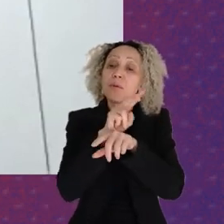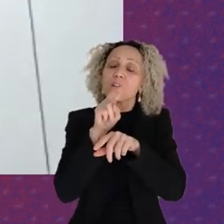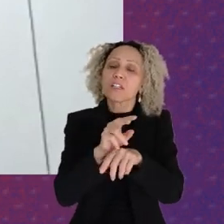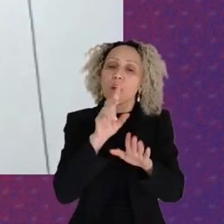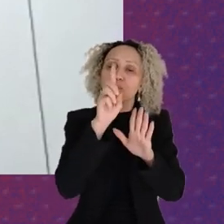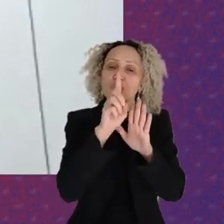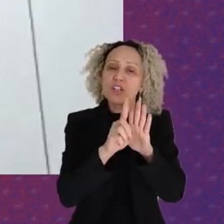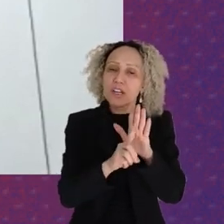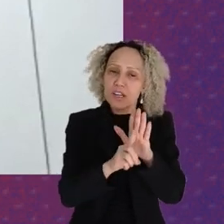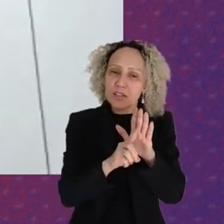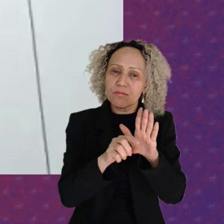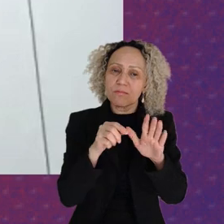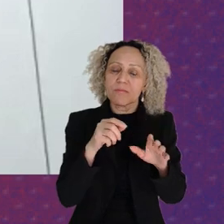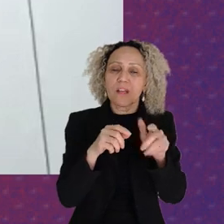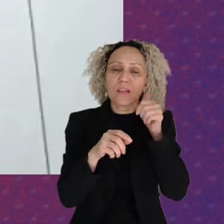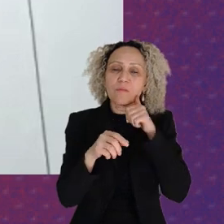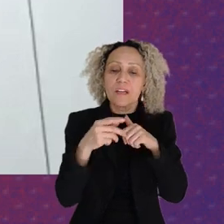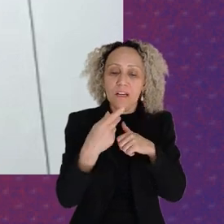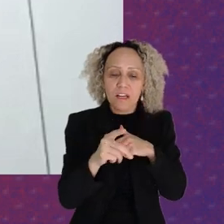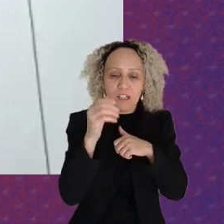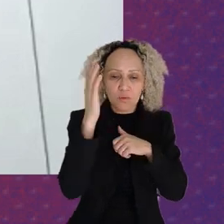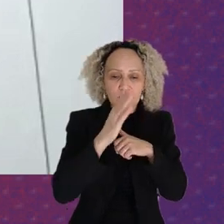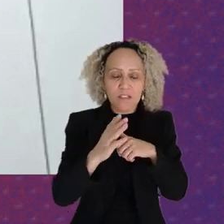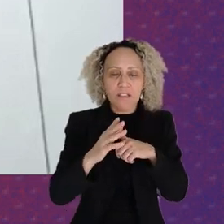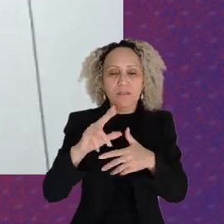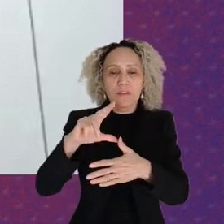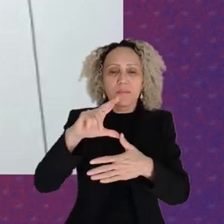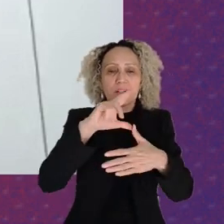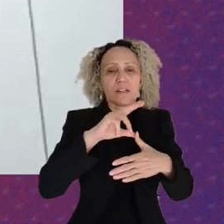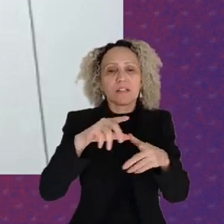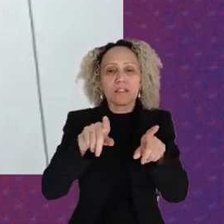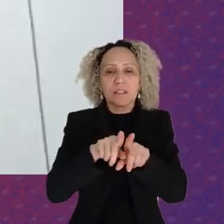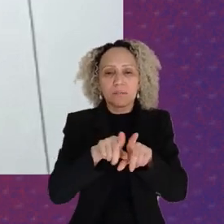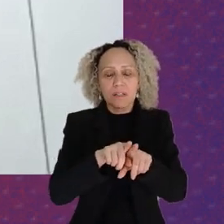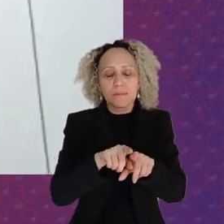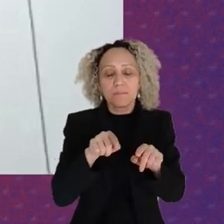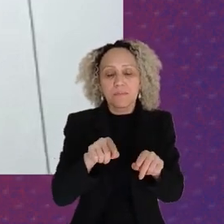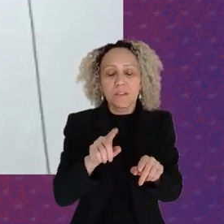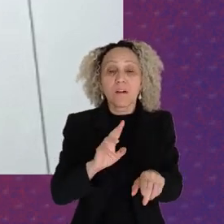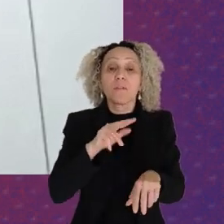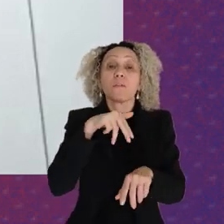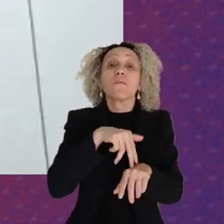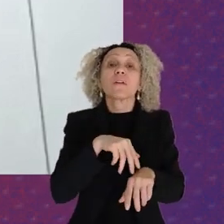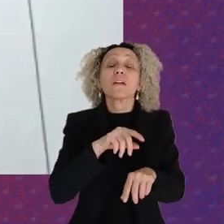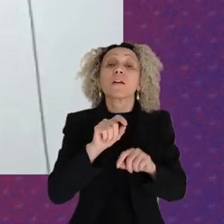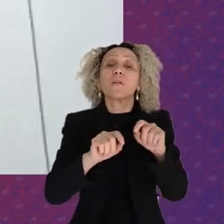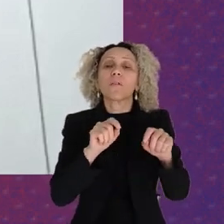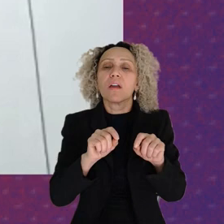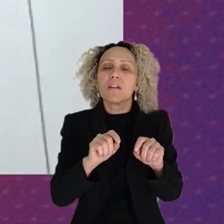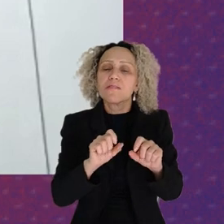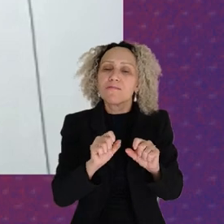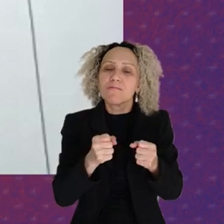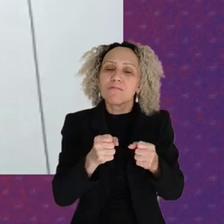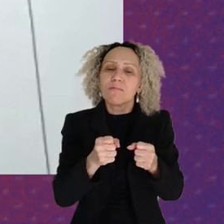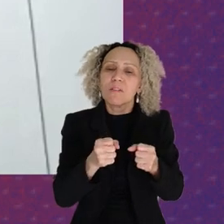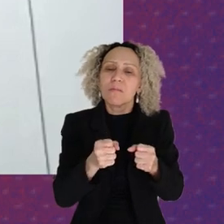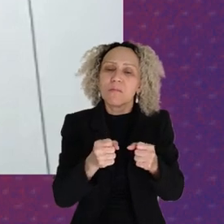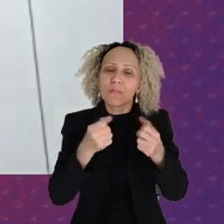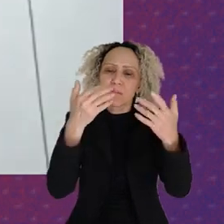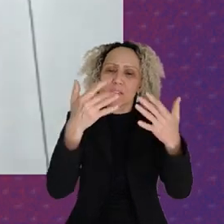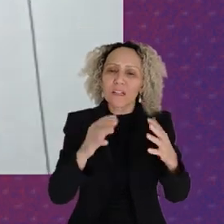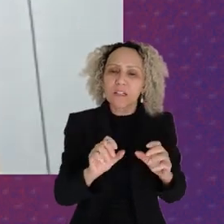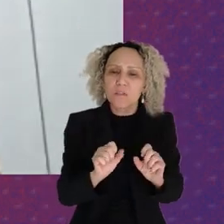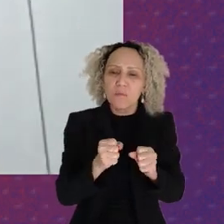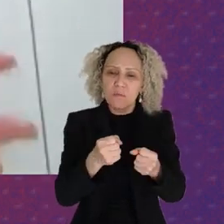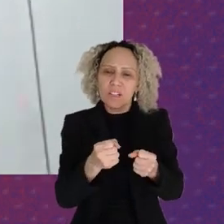aqui para contribuir um pouco, na nossa aula sobre enfrentamento à violência política de gênero, raça e etnia, esse tema que tem